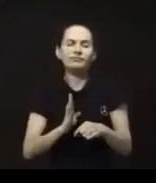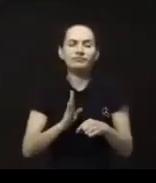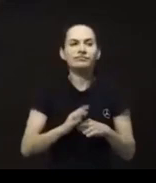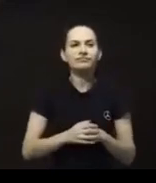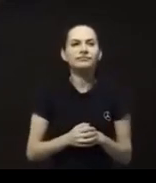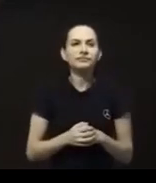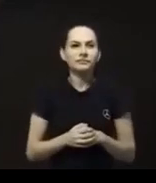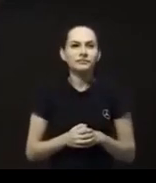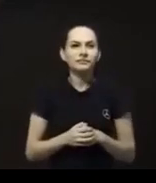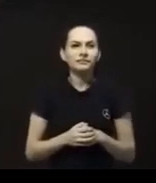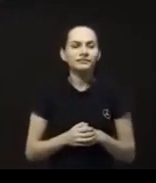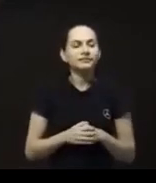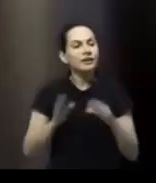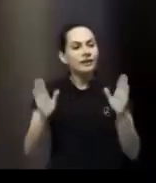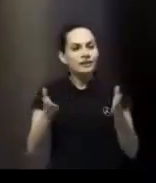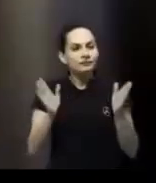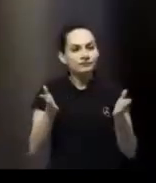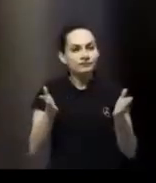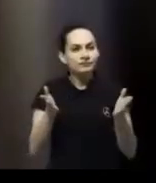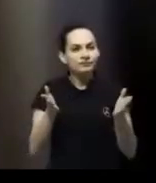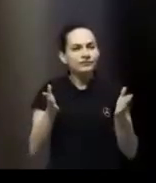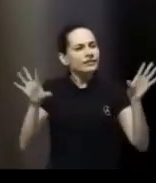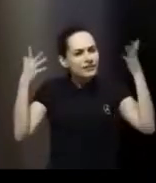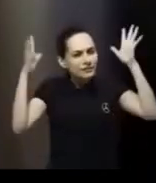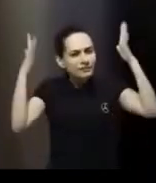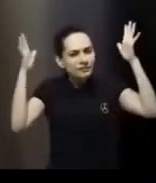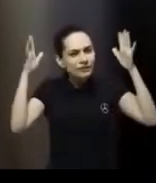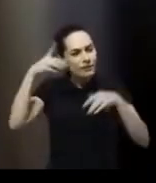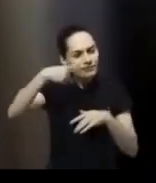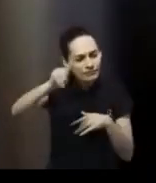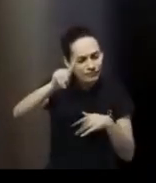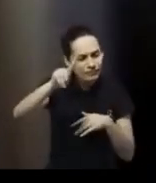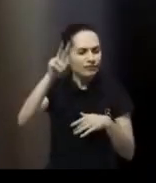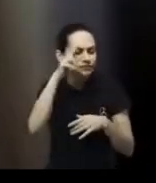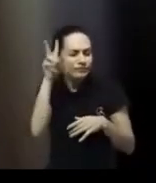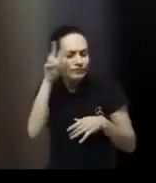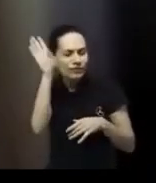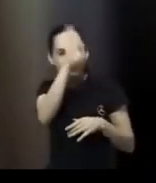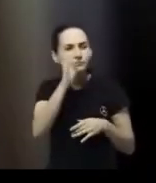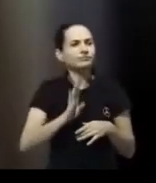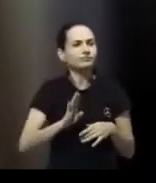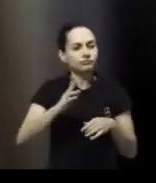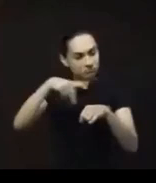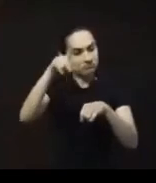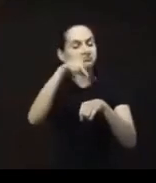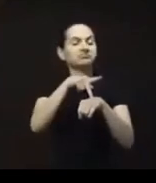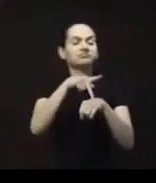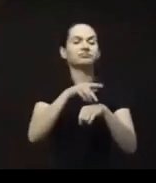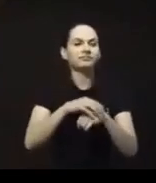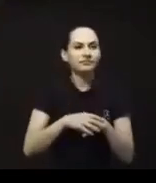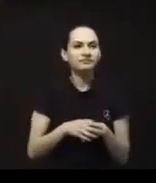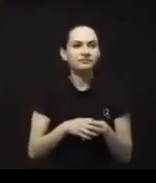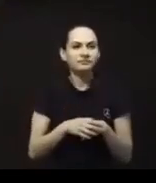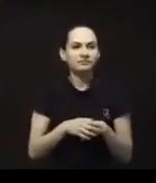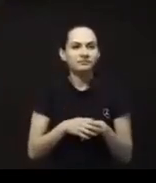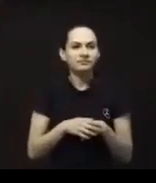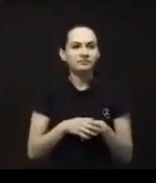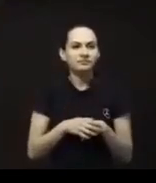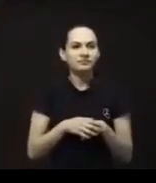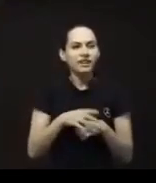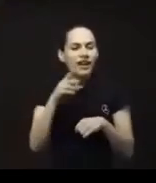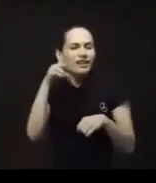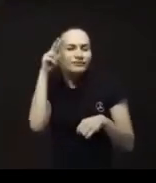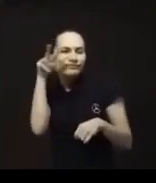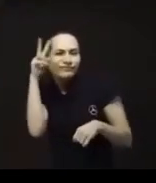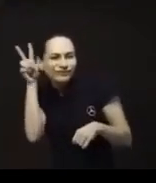Brasil. Today, you're celebrating your very own history in your country, A history that is